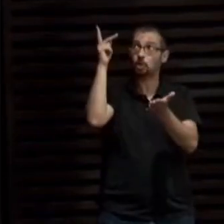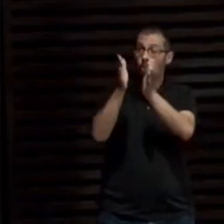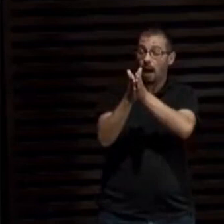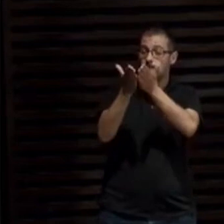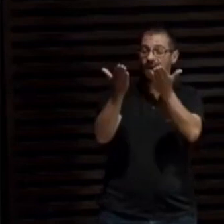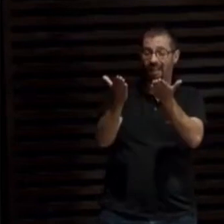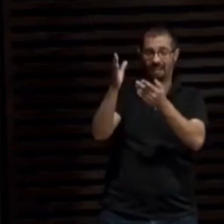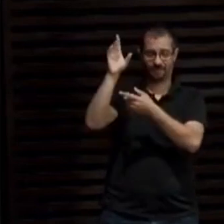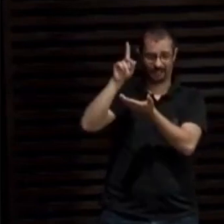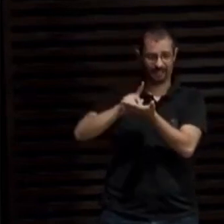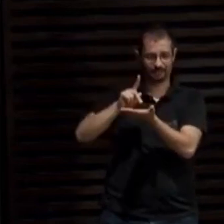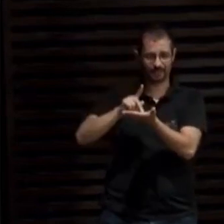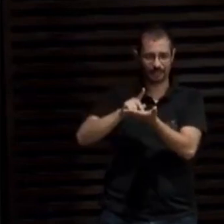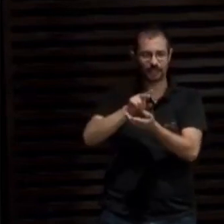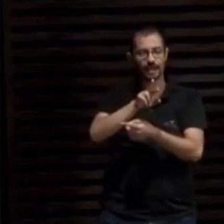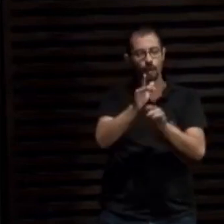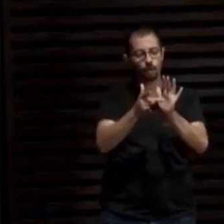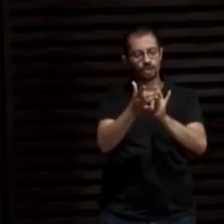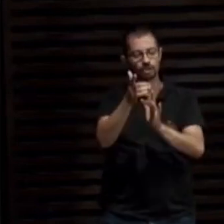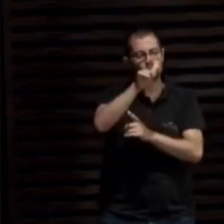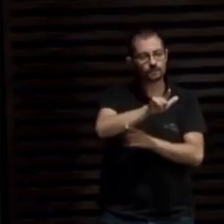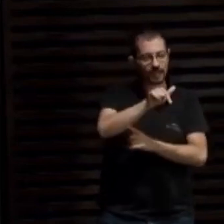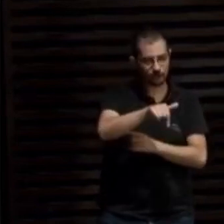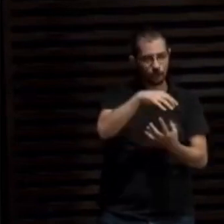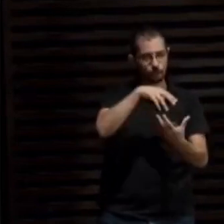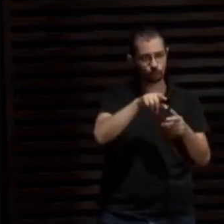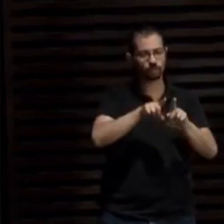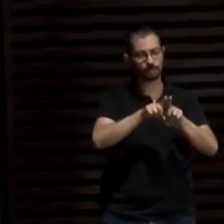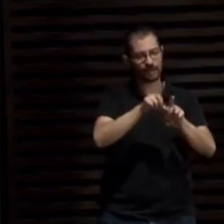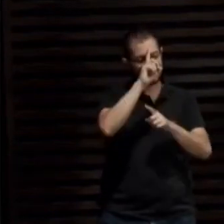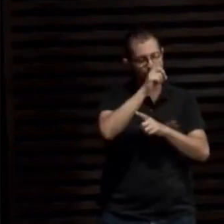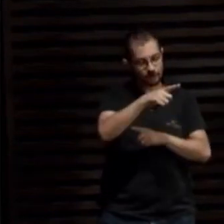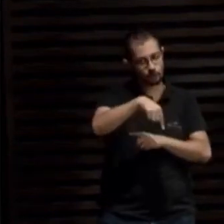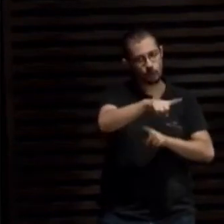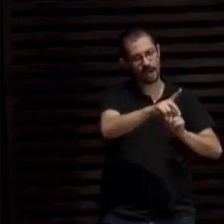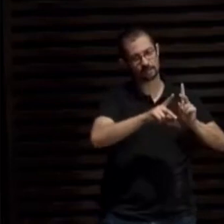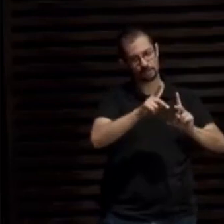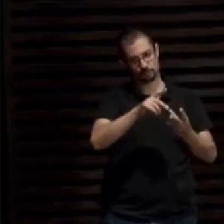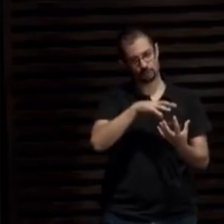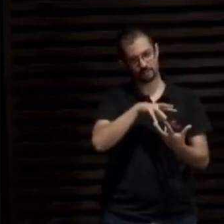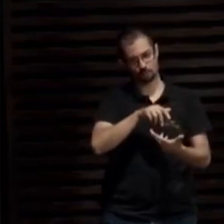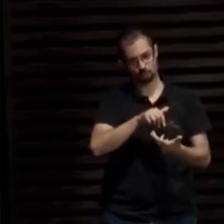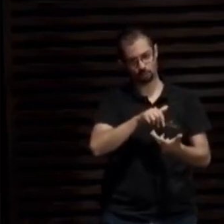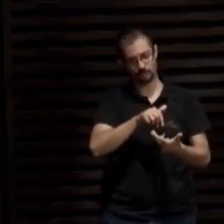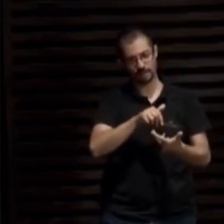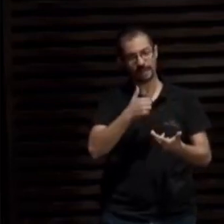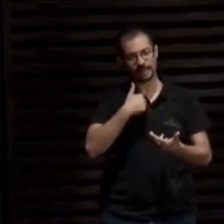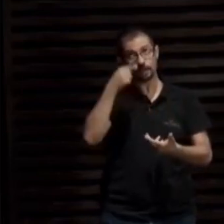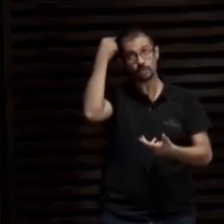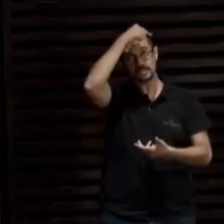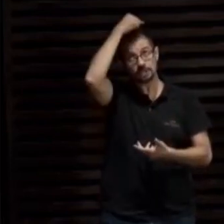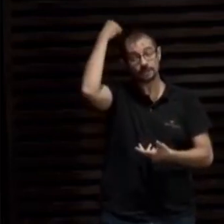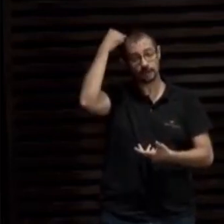me enviaste ao mundo, também eu os enviei ao mundo. E a favor deles, eu me santifico a mim